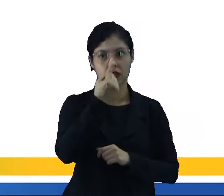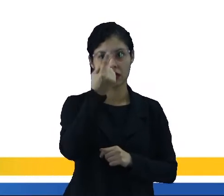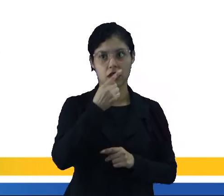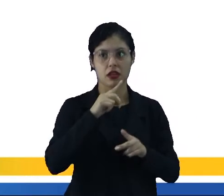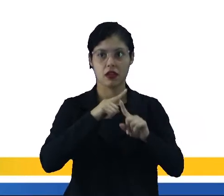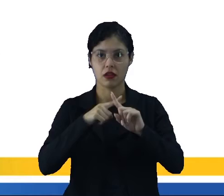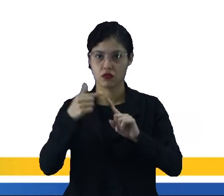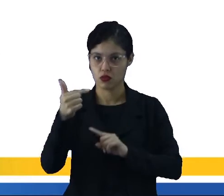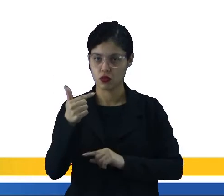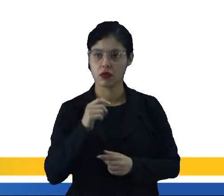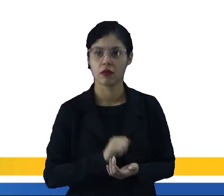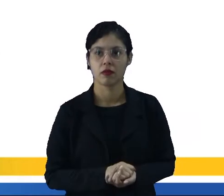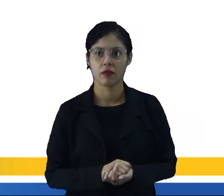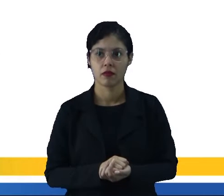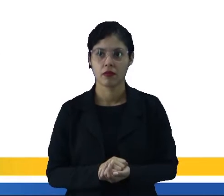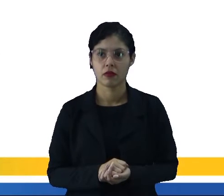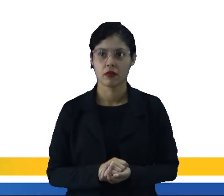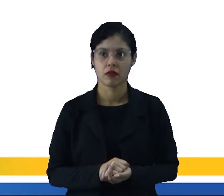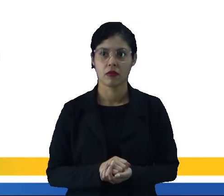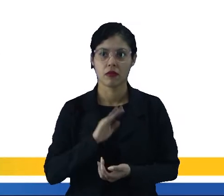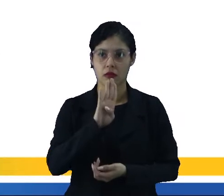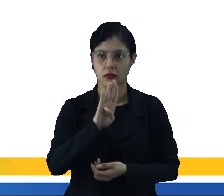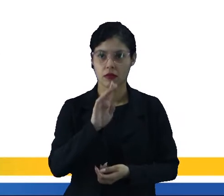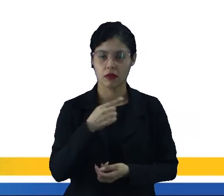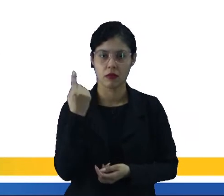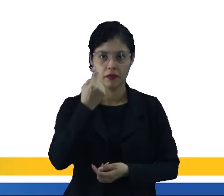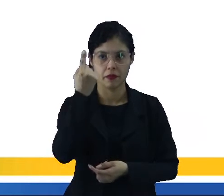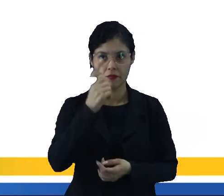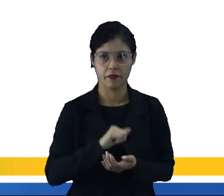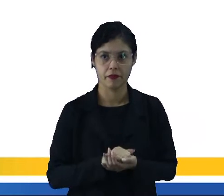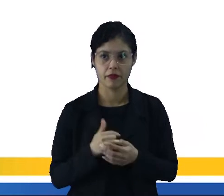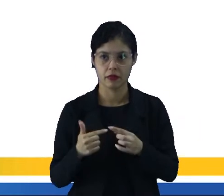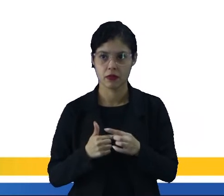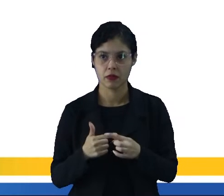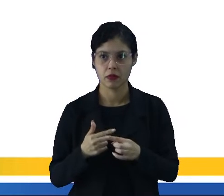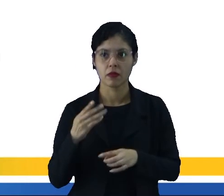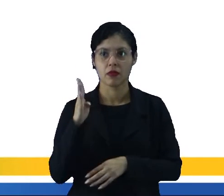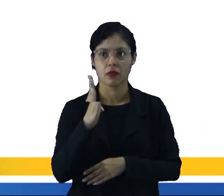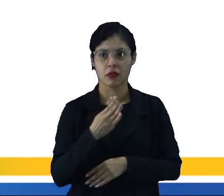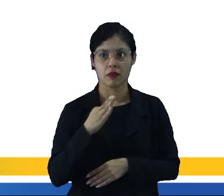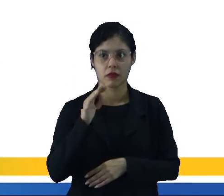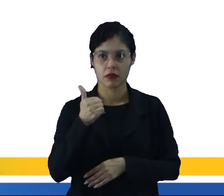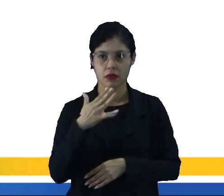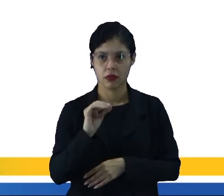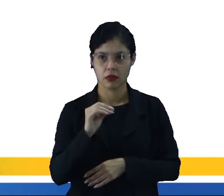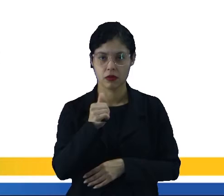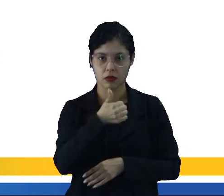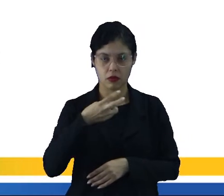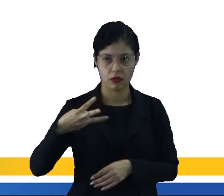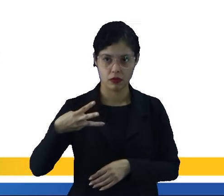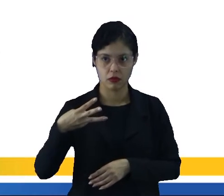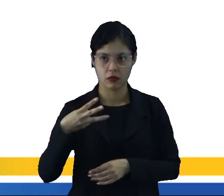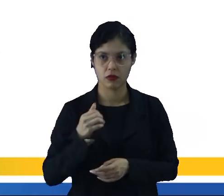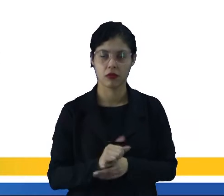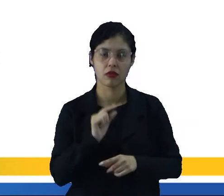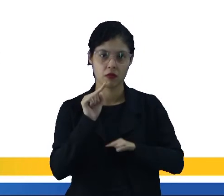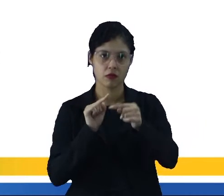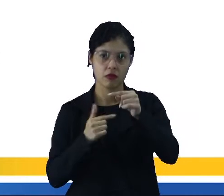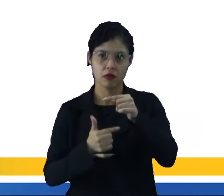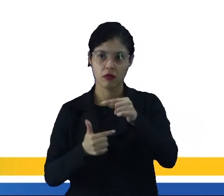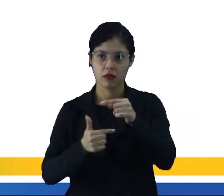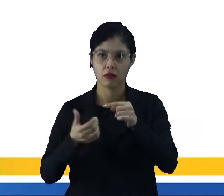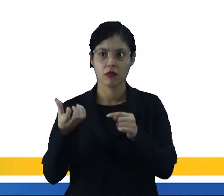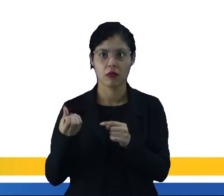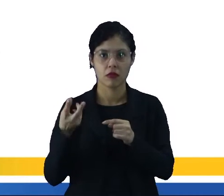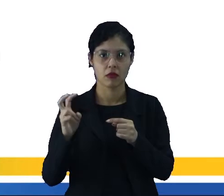ó a Área da face base vezes altura sobre 2 a base é 10 a altura é 13 dividido por 2